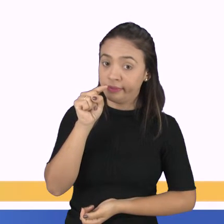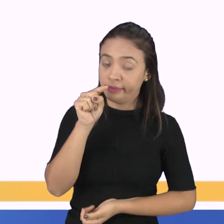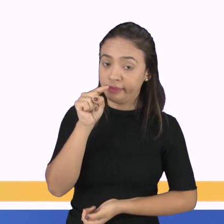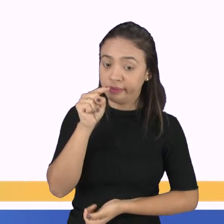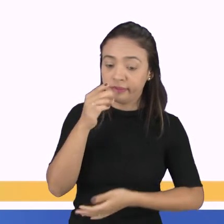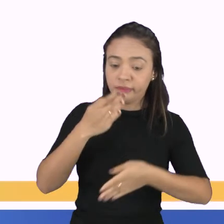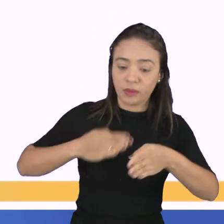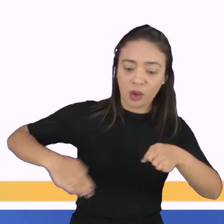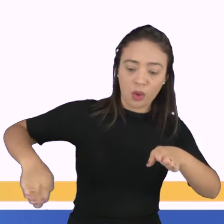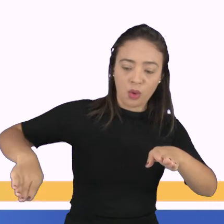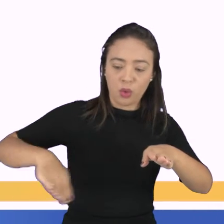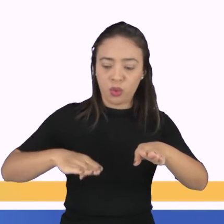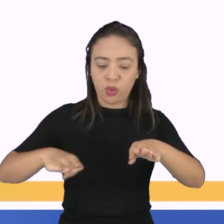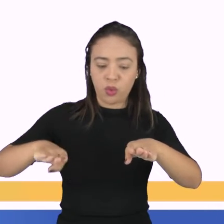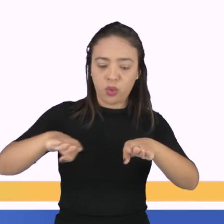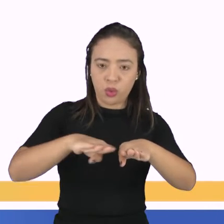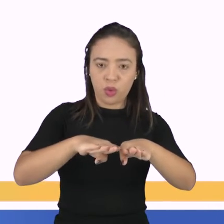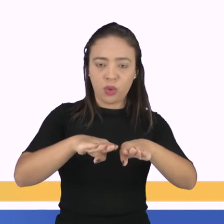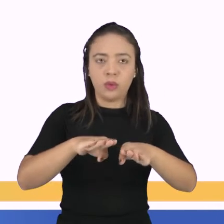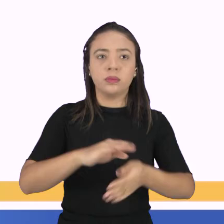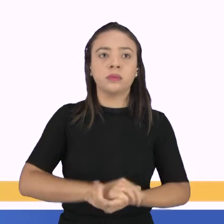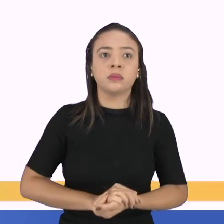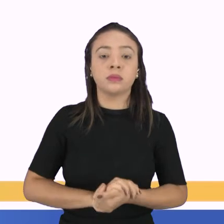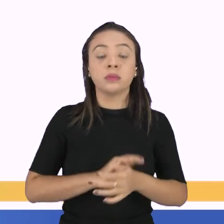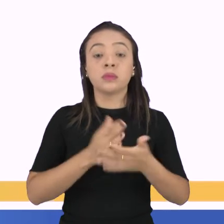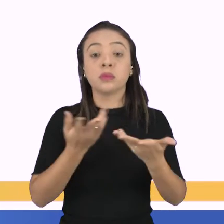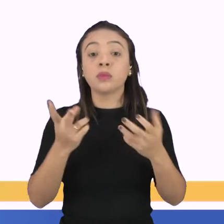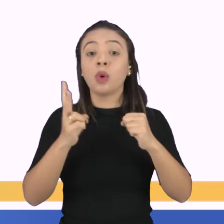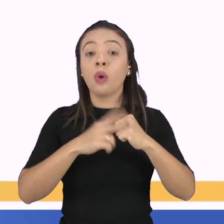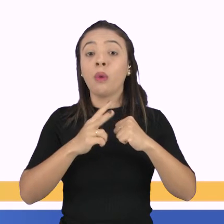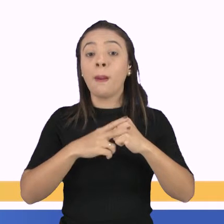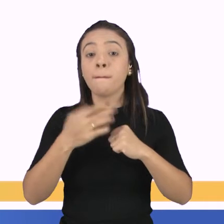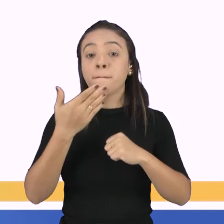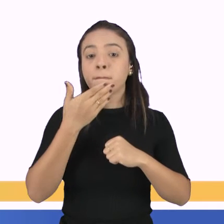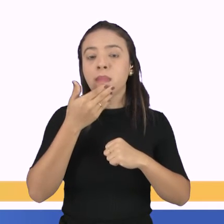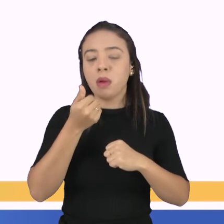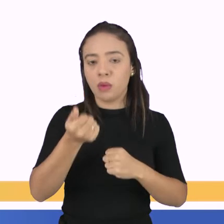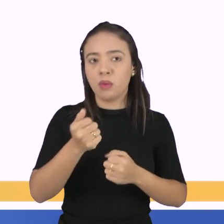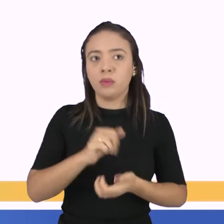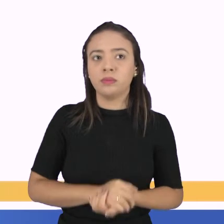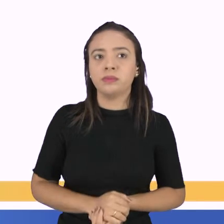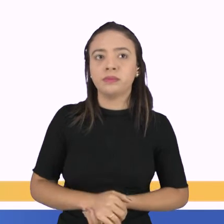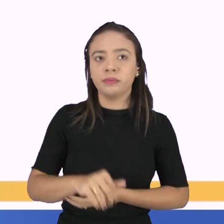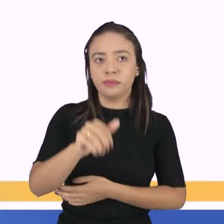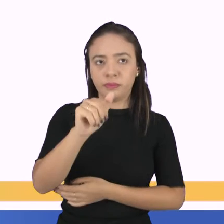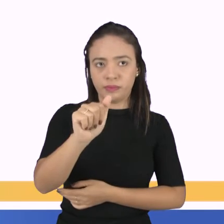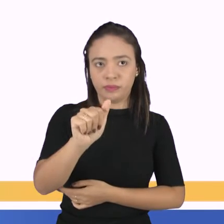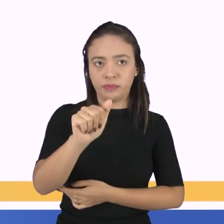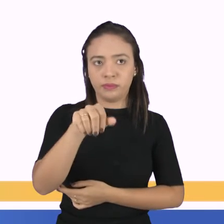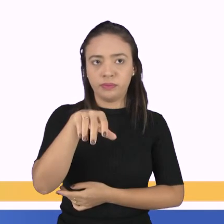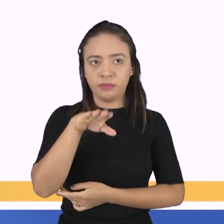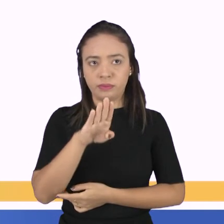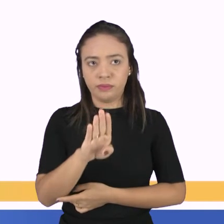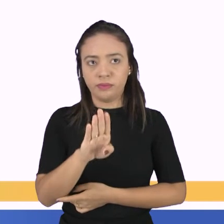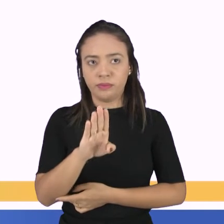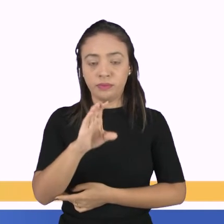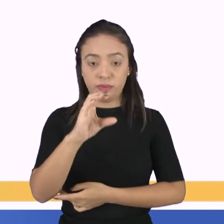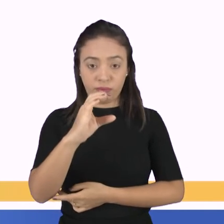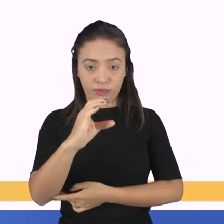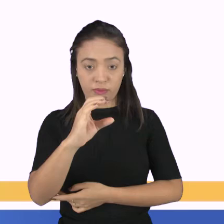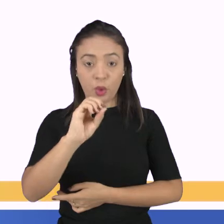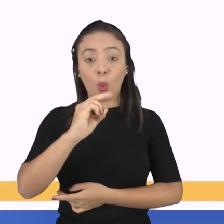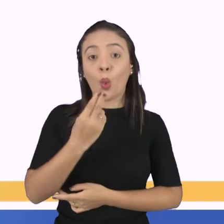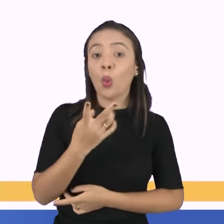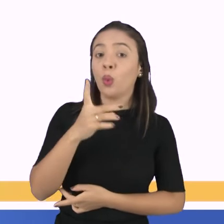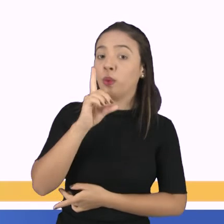carro. Qual desses verbos modais melhor se encaixa nesse espaço? É o shouldn't, o mustn't, o